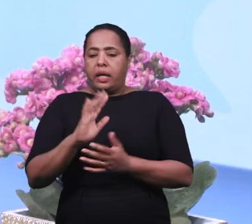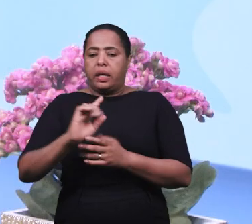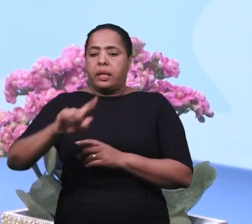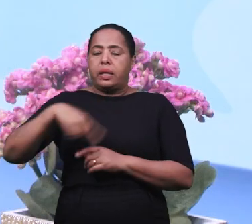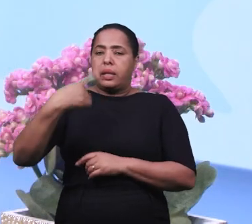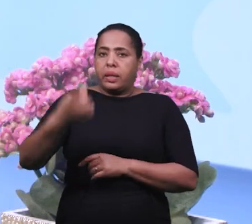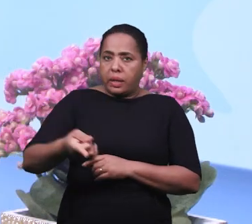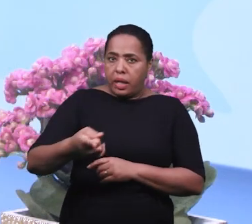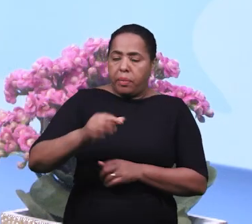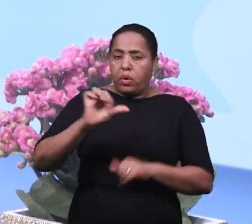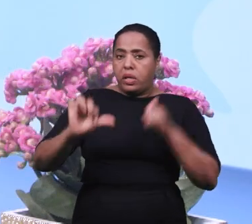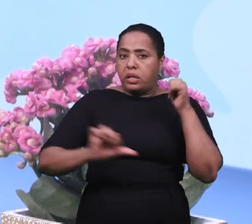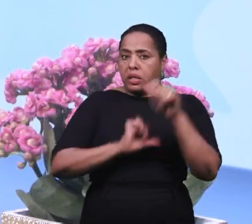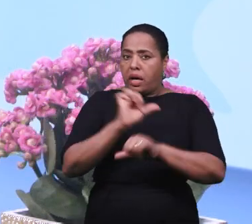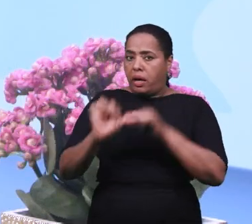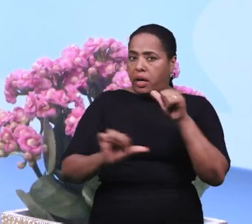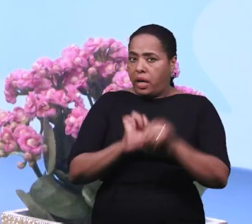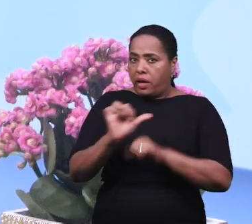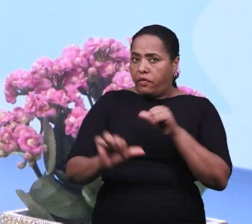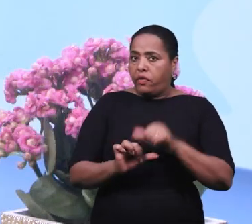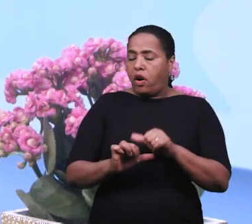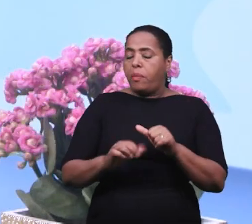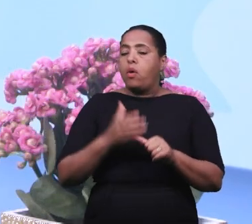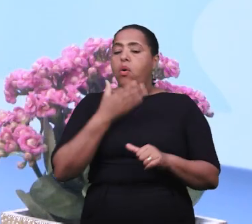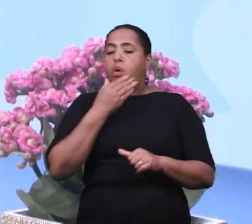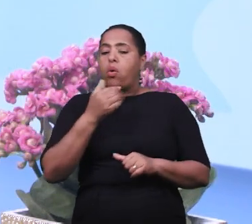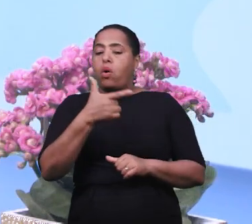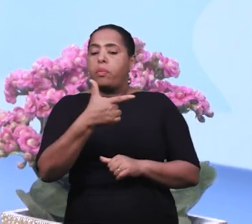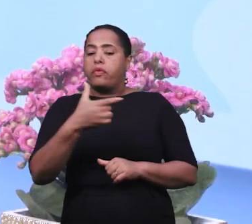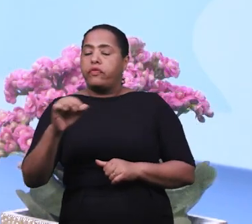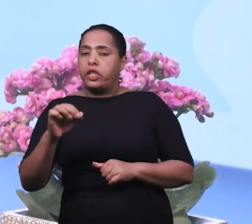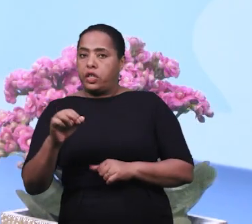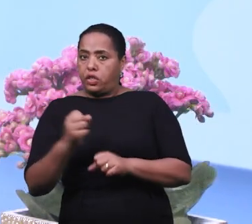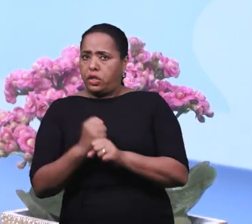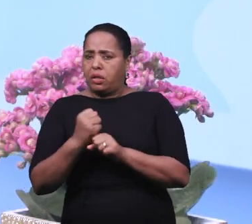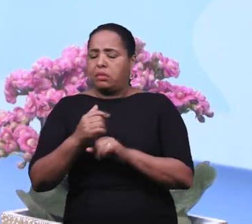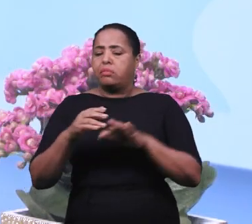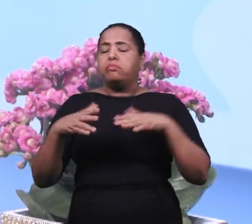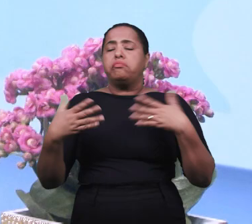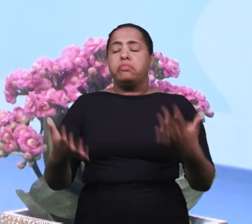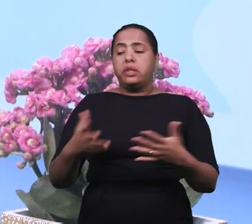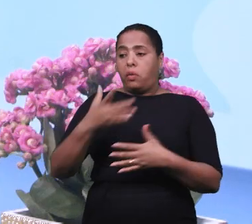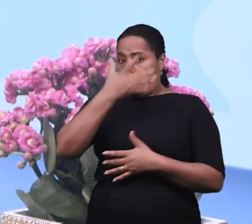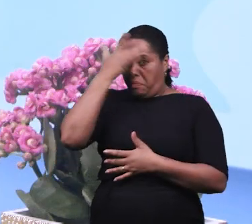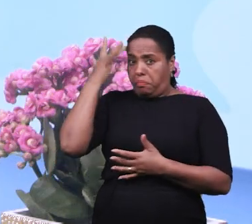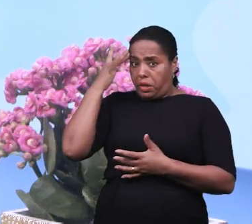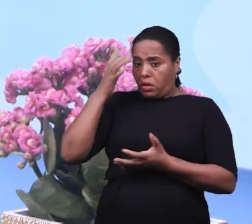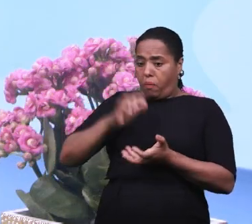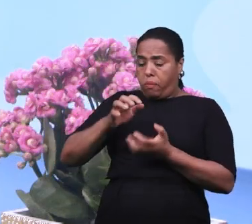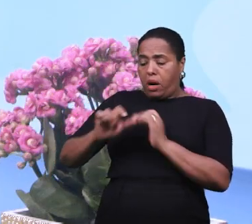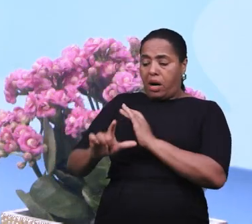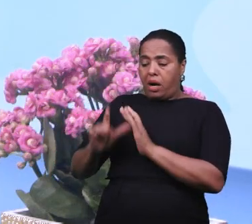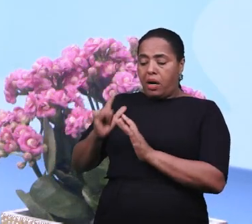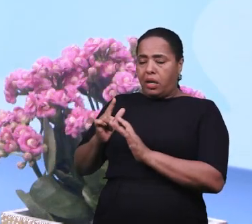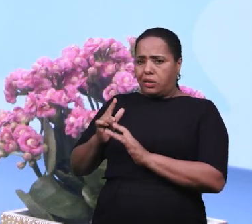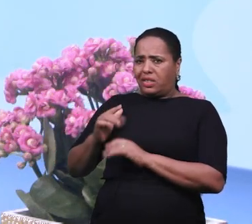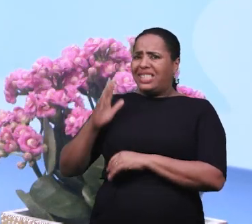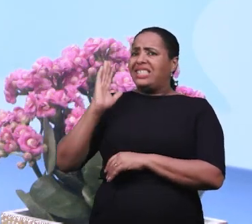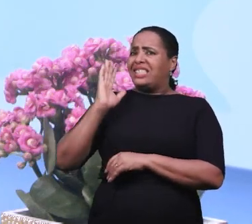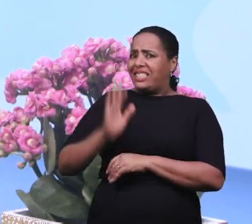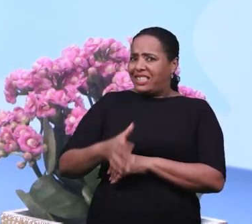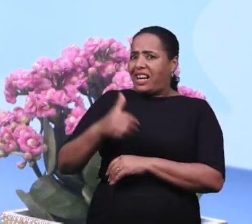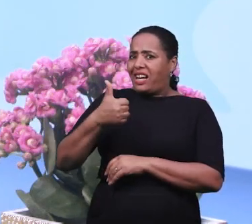depois da reforma da Previdência, o homem vai precisar de 20 anos pelo menos. Mas vamos pensar que na pessoa idosa, então ela já contribuía antes. Então, se ela já tiver 15